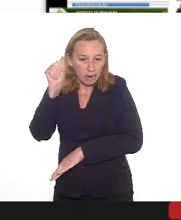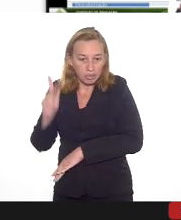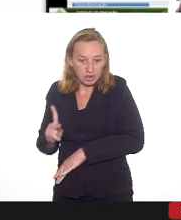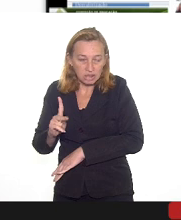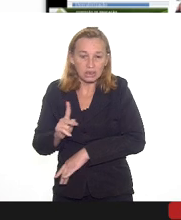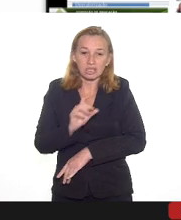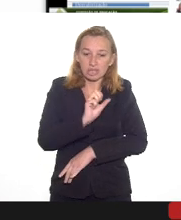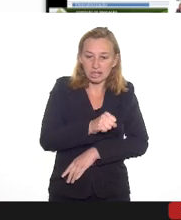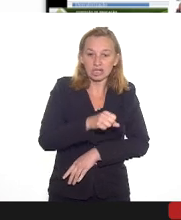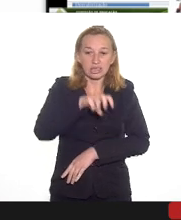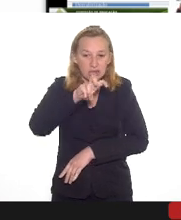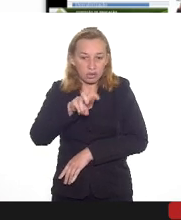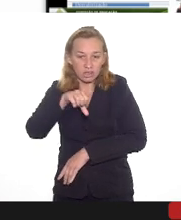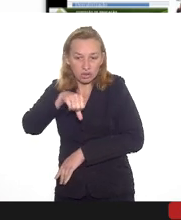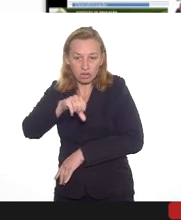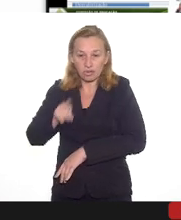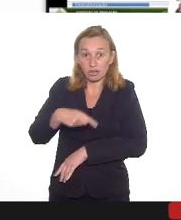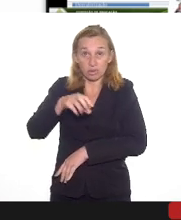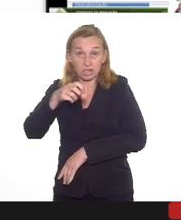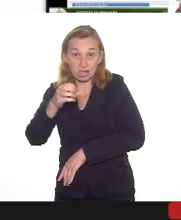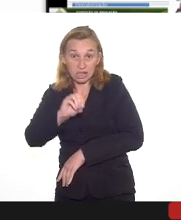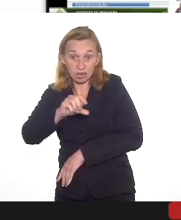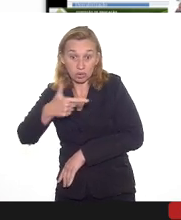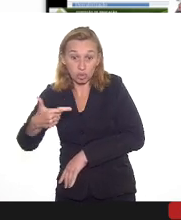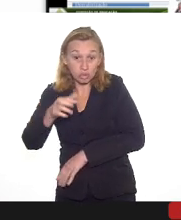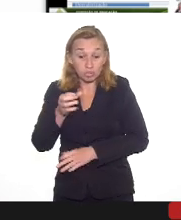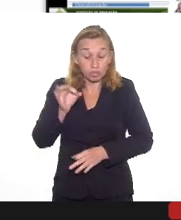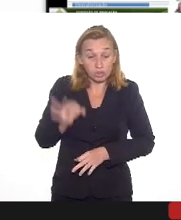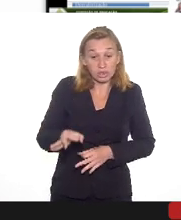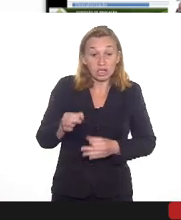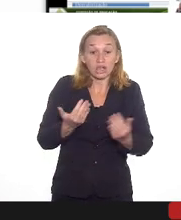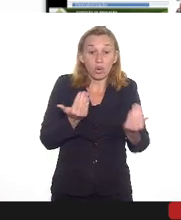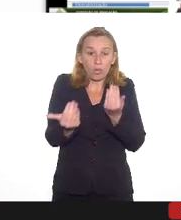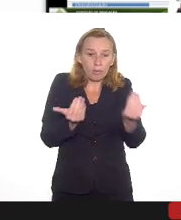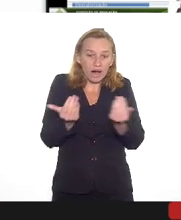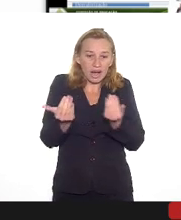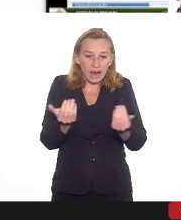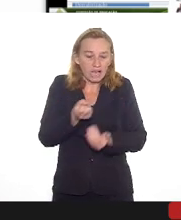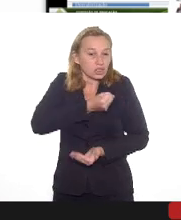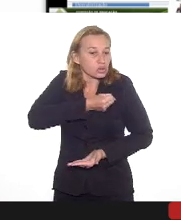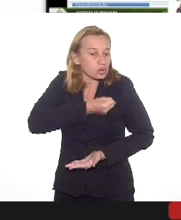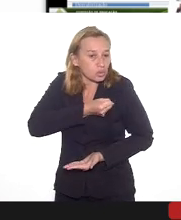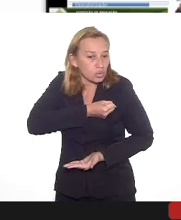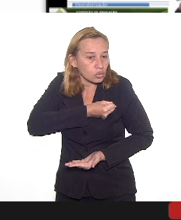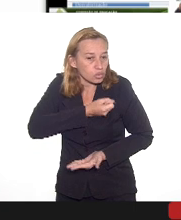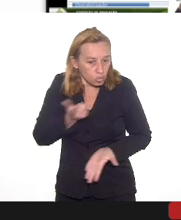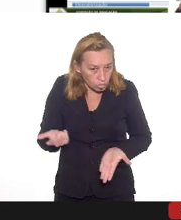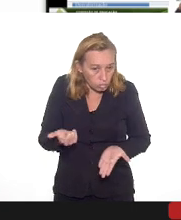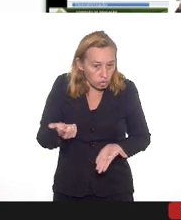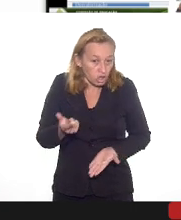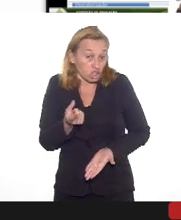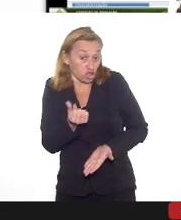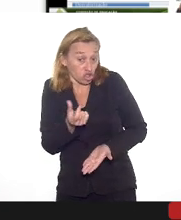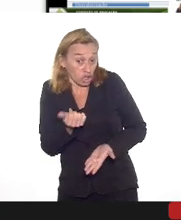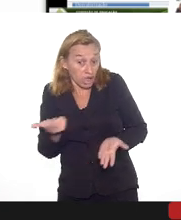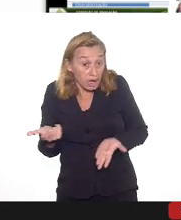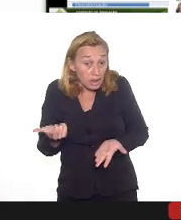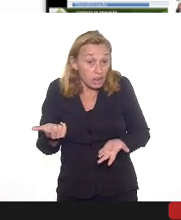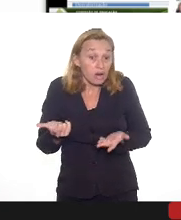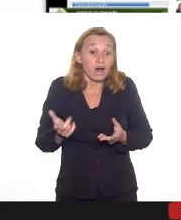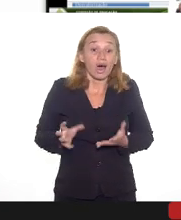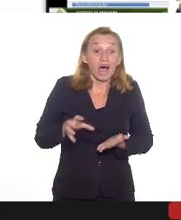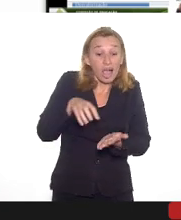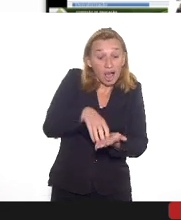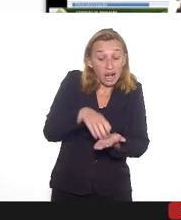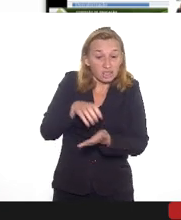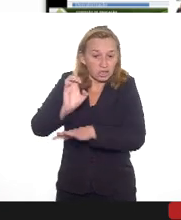realmente, 59,02%. Mas se a gente for comparar valores, em termos nominais, em termos de dinheiro, a rede estadual,